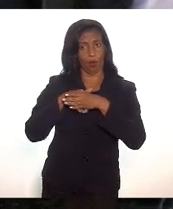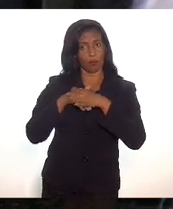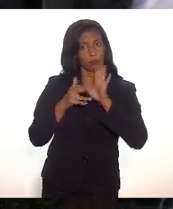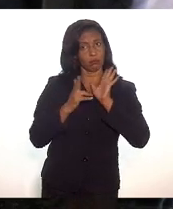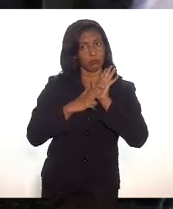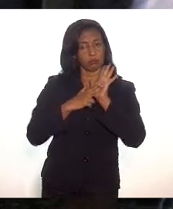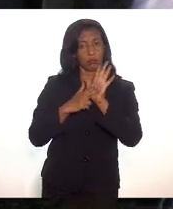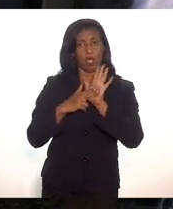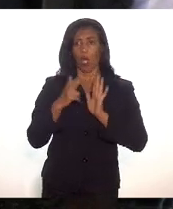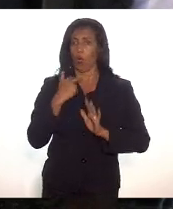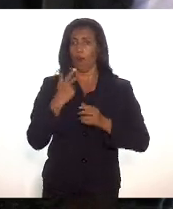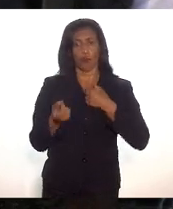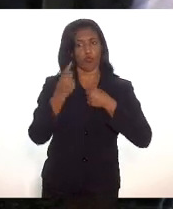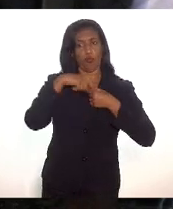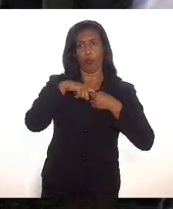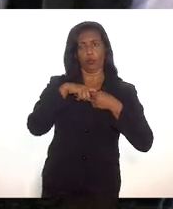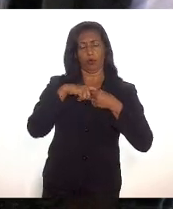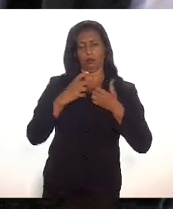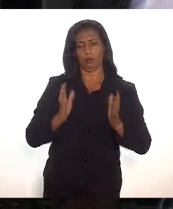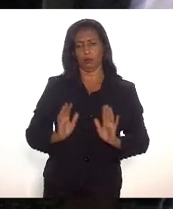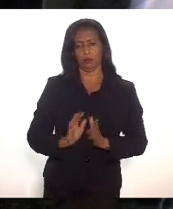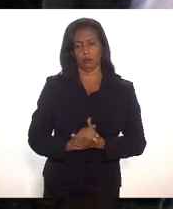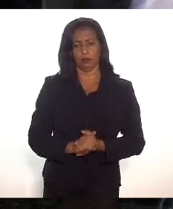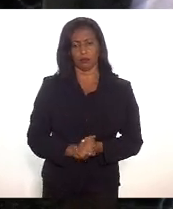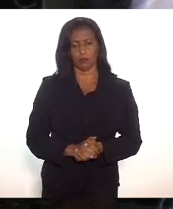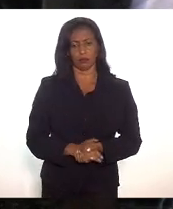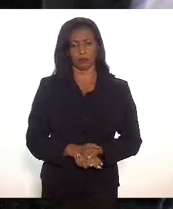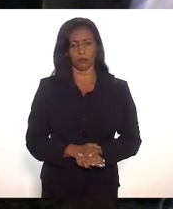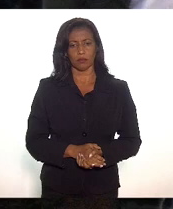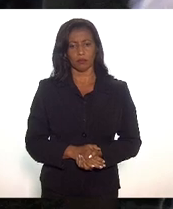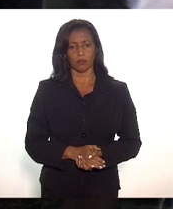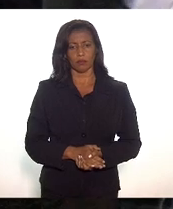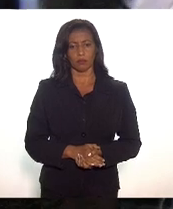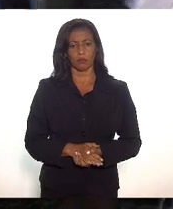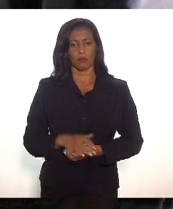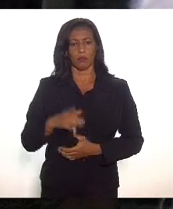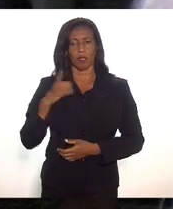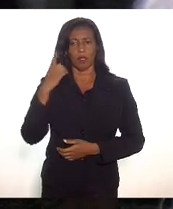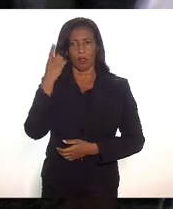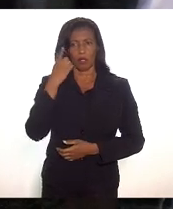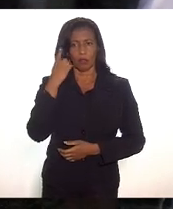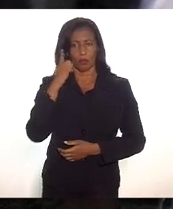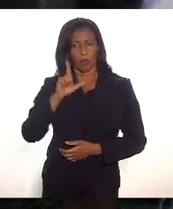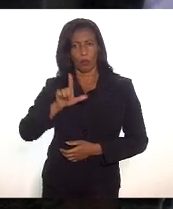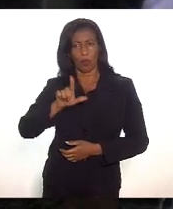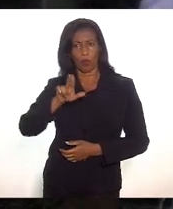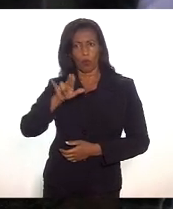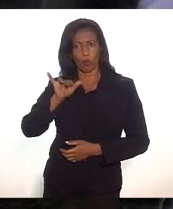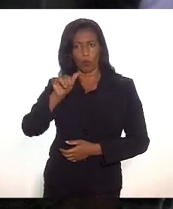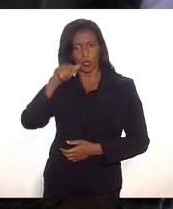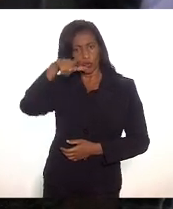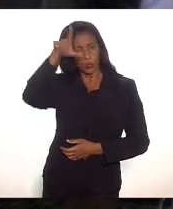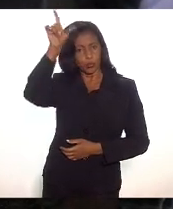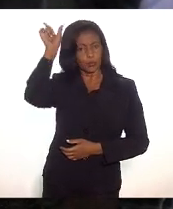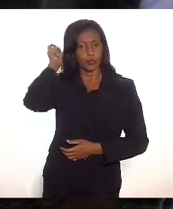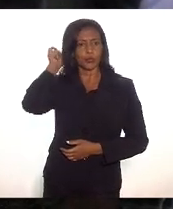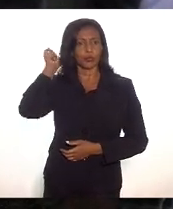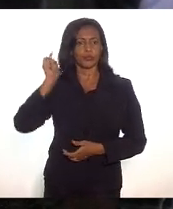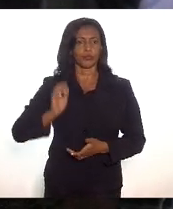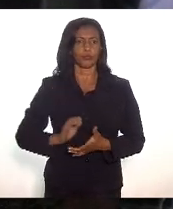parlamentar que vai votar lá no grupo. Ok? Então, deputado Luiz Paulo, em seguida, deputada Renata